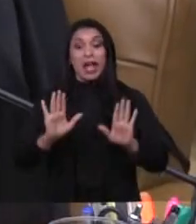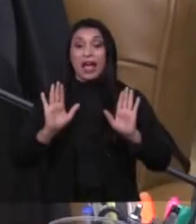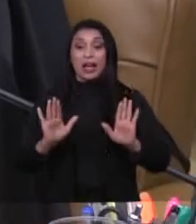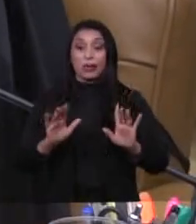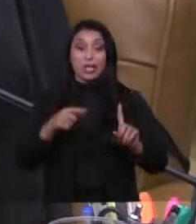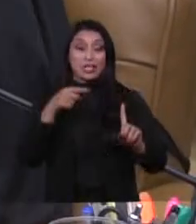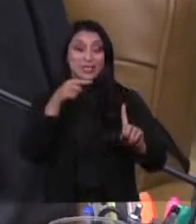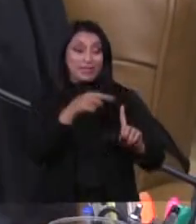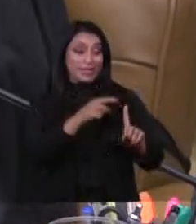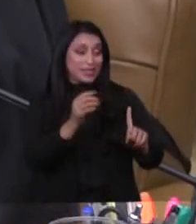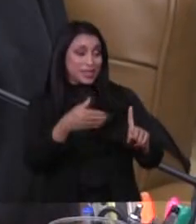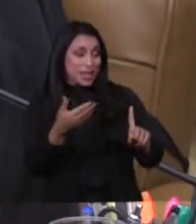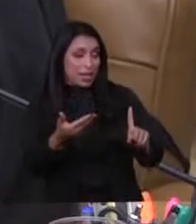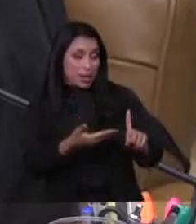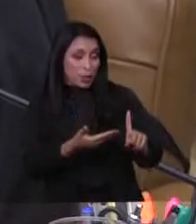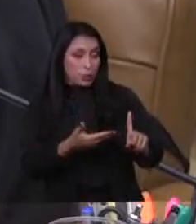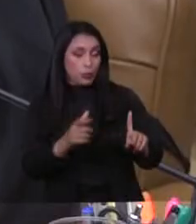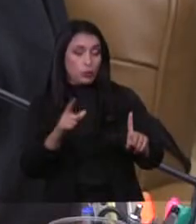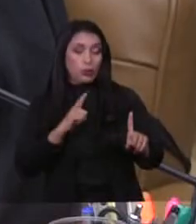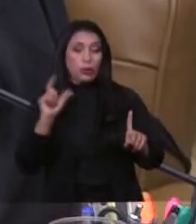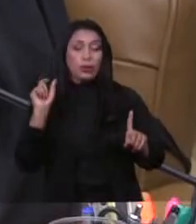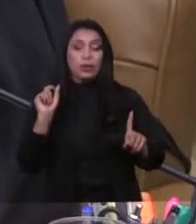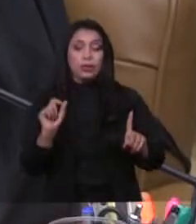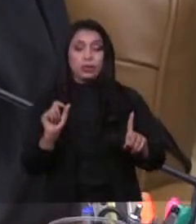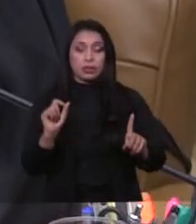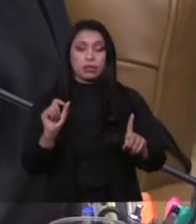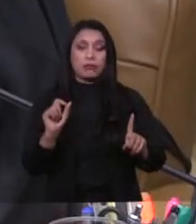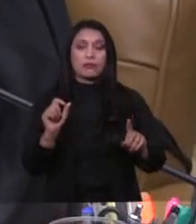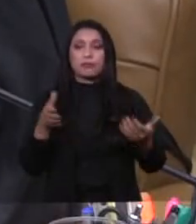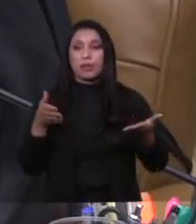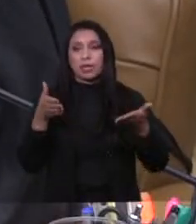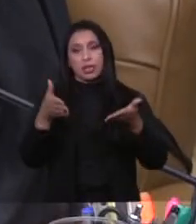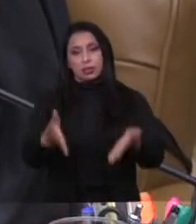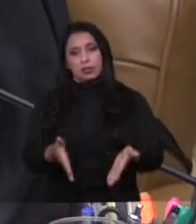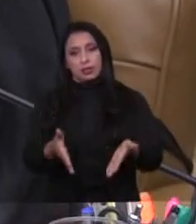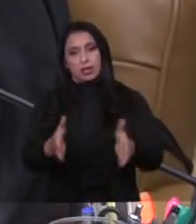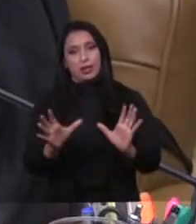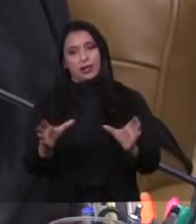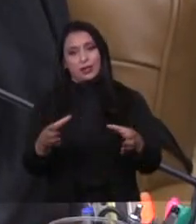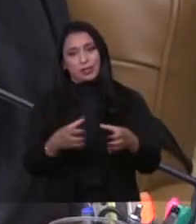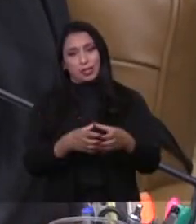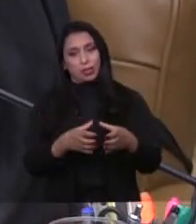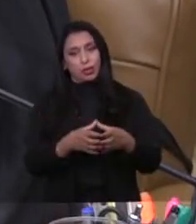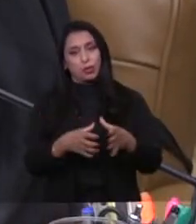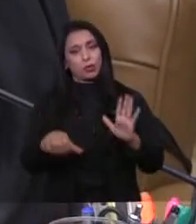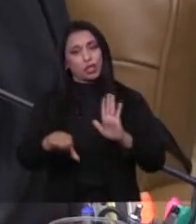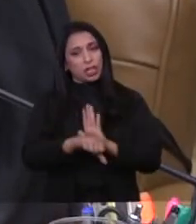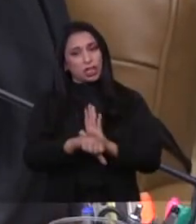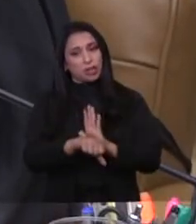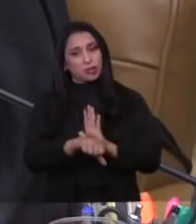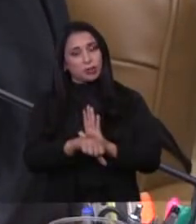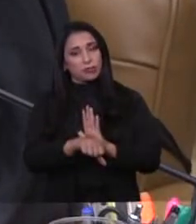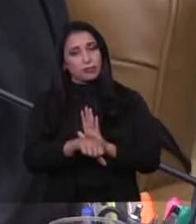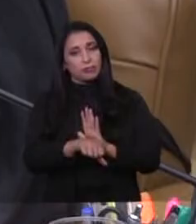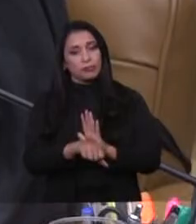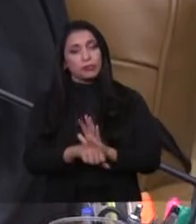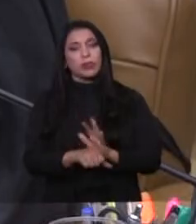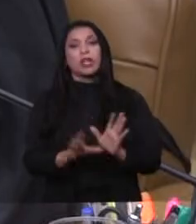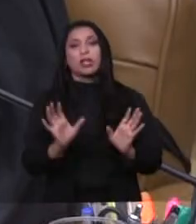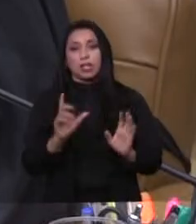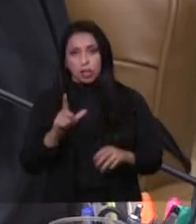esse réu se incluiu nessa associação. Tal associação, repito, não se